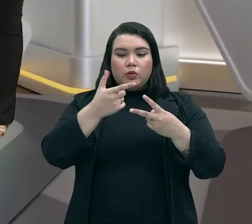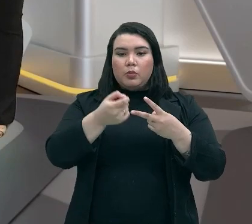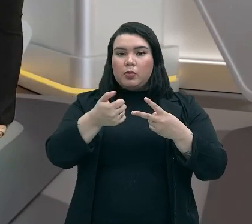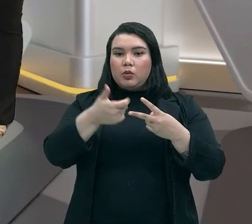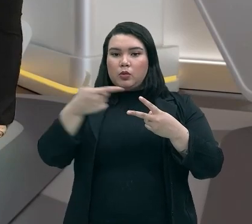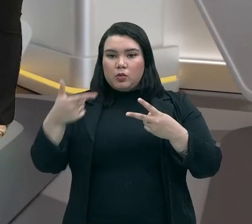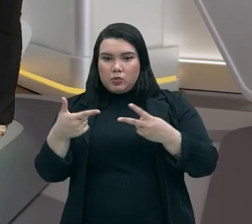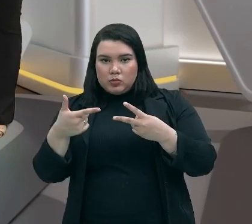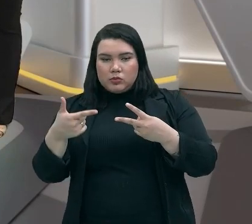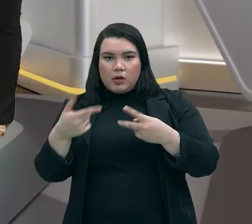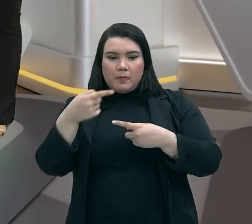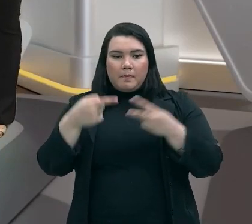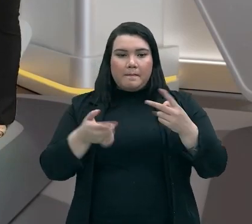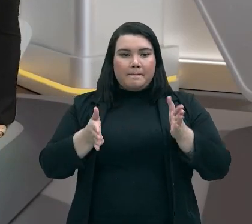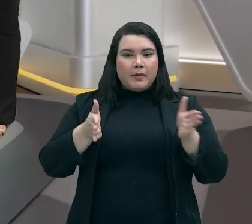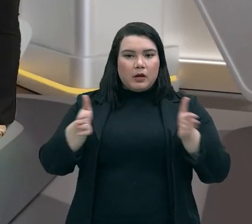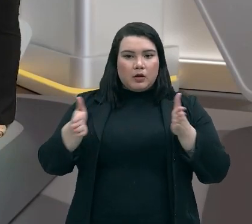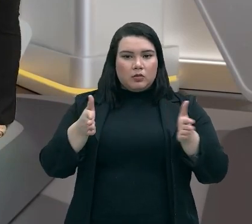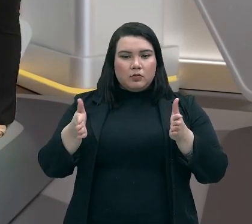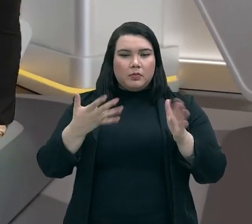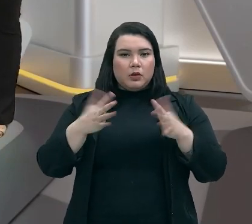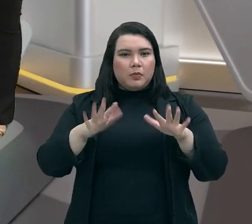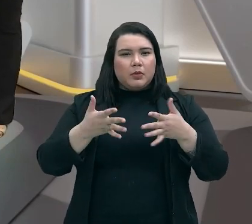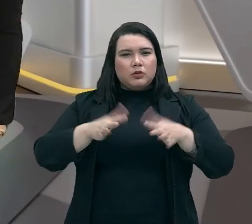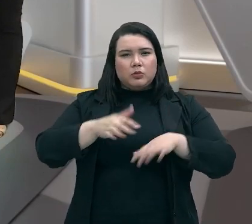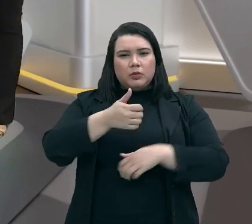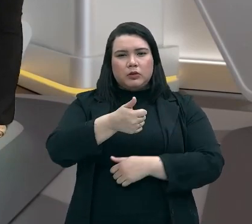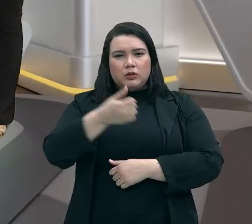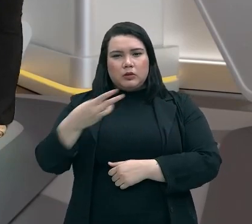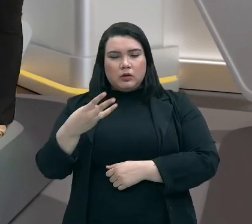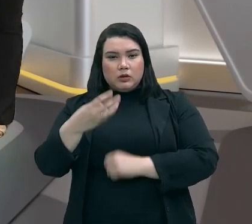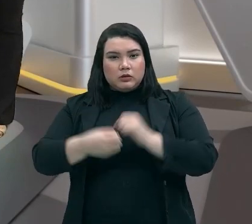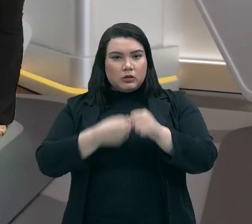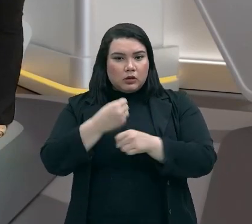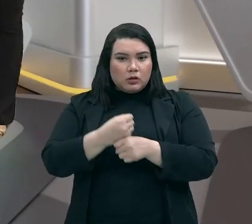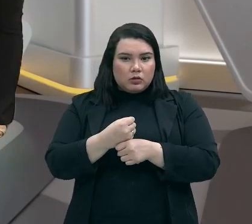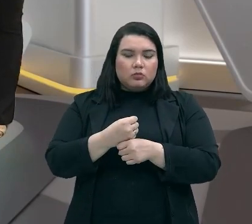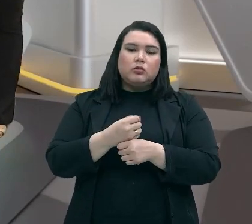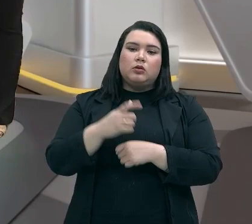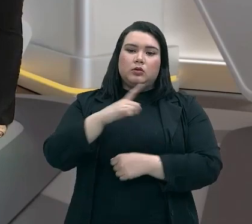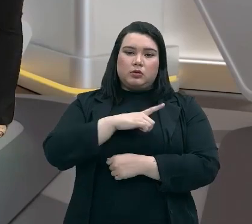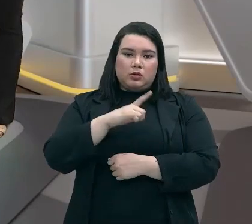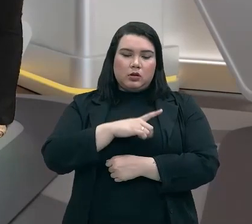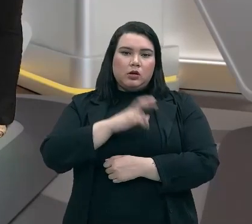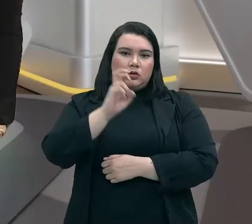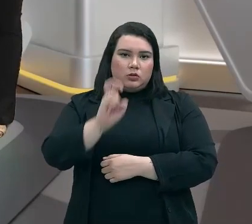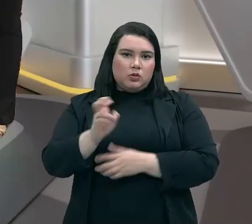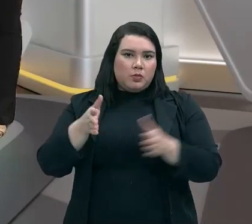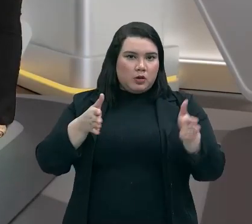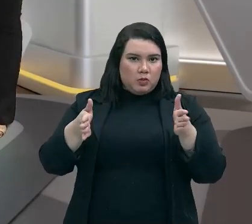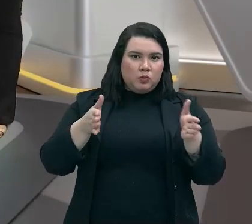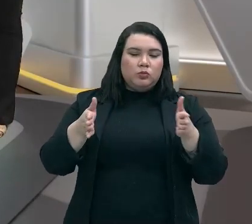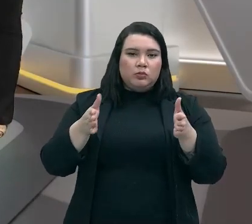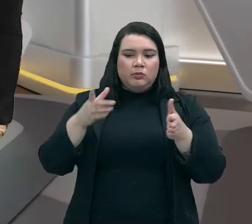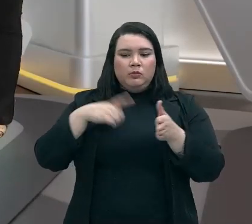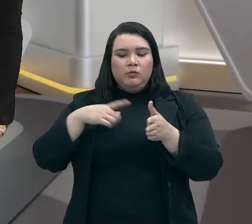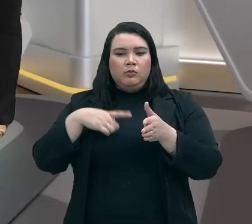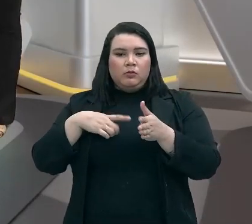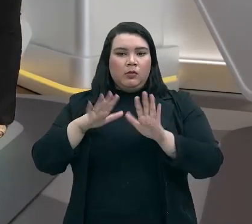né? Então, num período aí de 13 anos aproximadamente, nós tivemos 5 grandes cheias. Antes da cheia